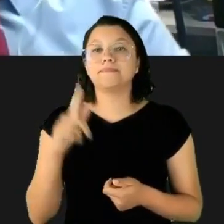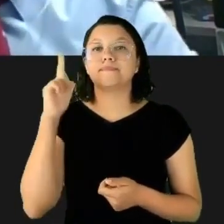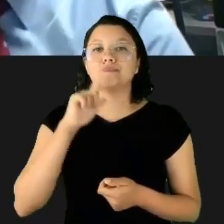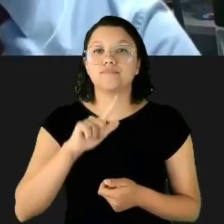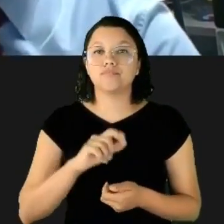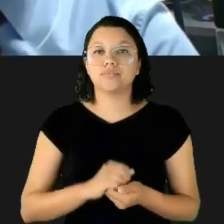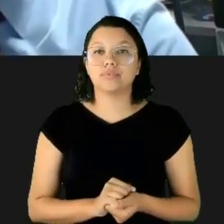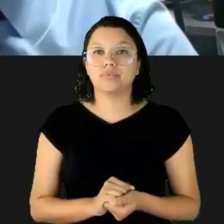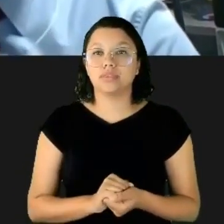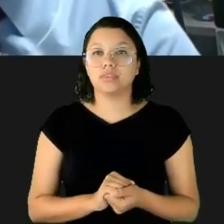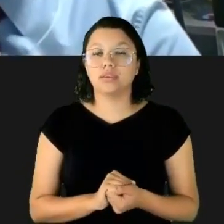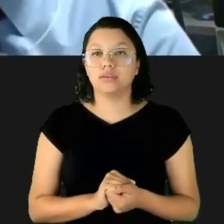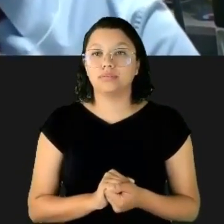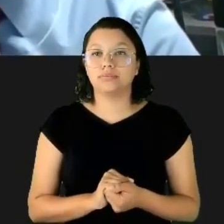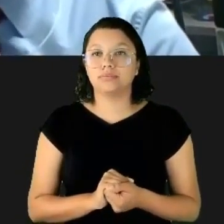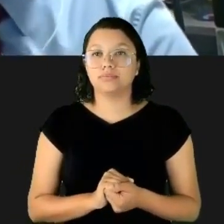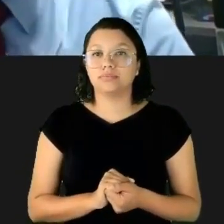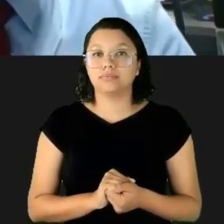consegue